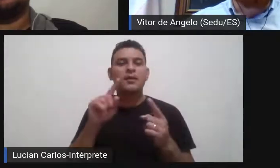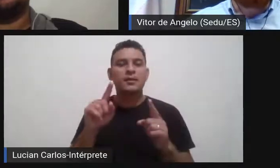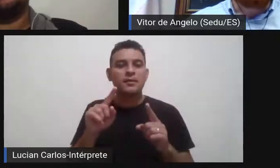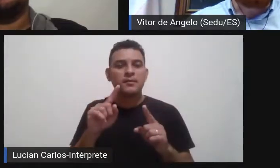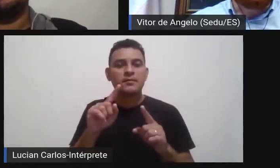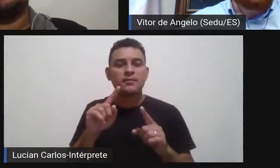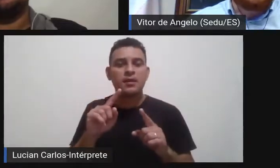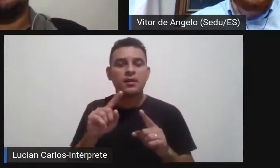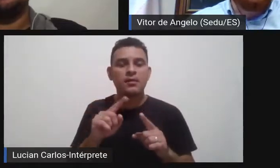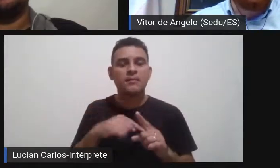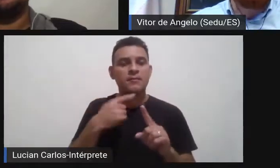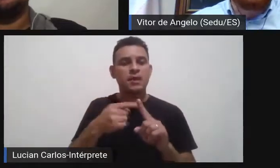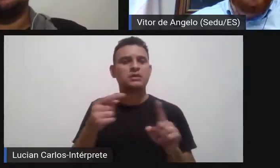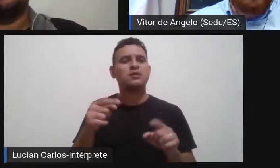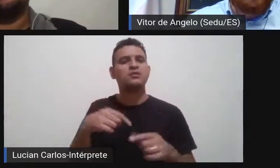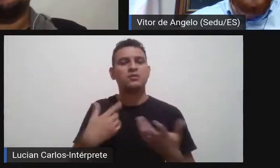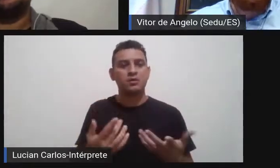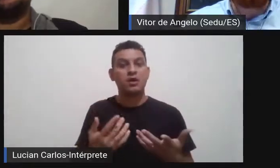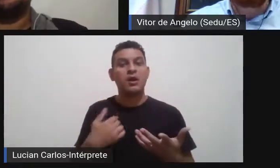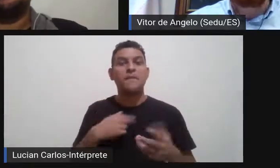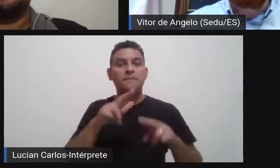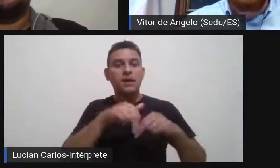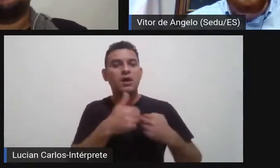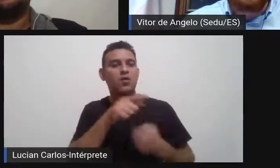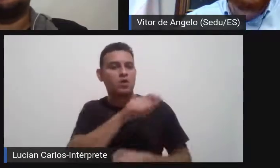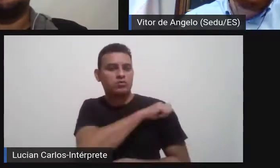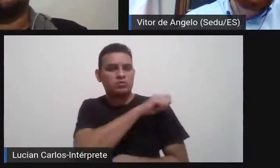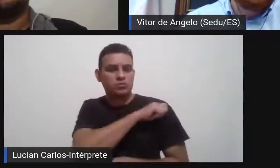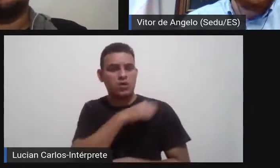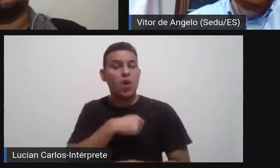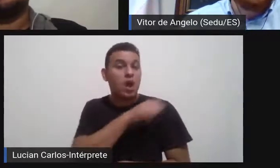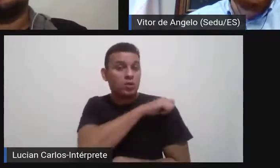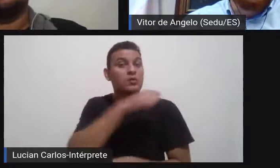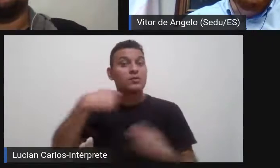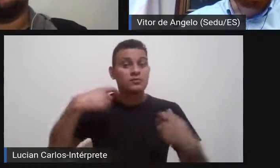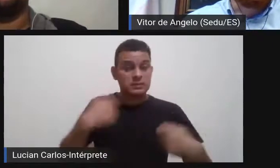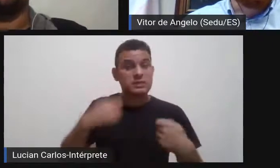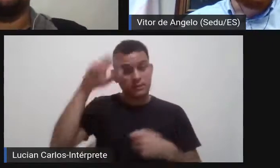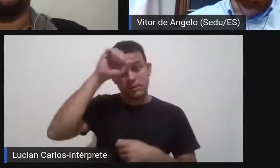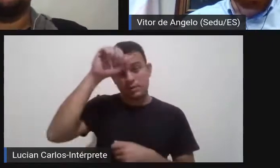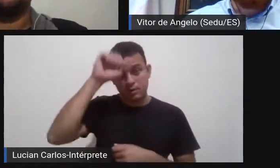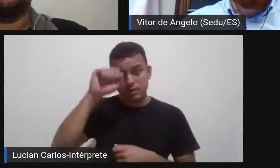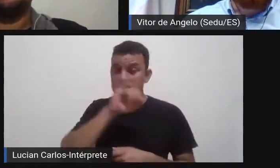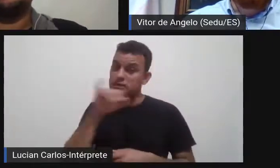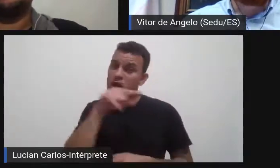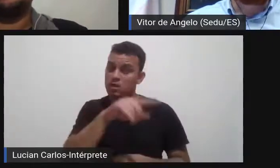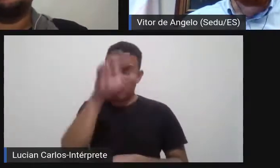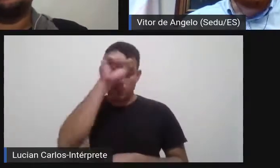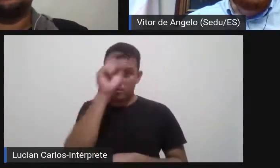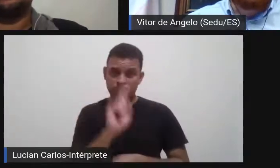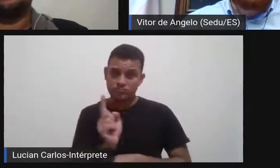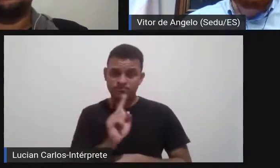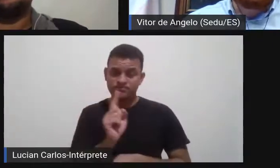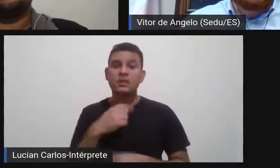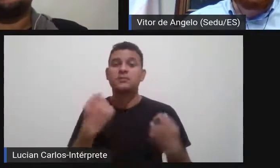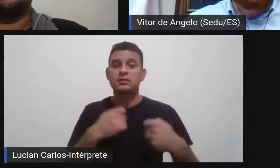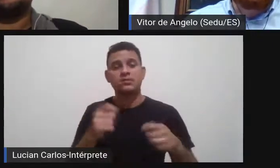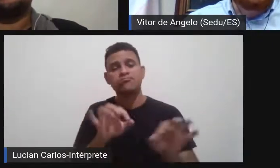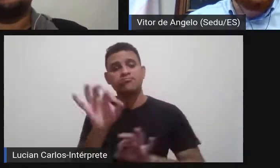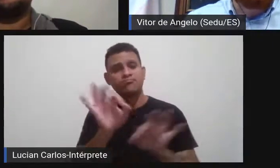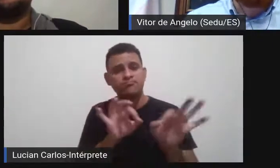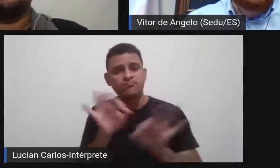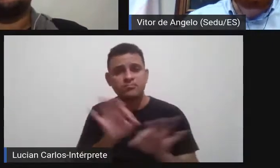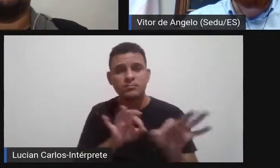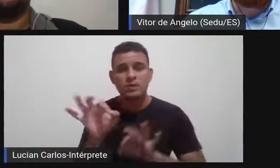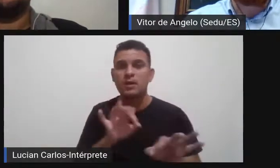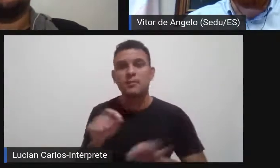aprendizagem precisa ser para o aluno. O aluno tem que aprender. Se ele não aprendeu, a gente tem que customizar esta aprendizagem